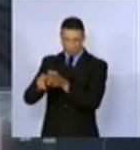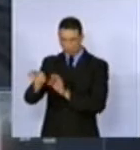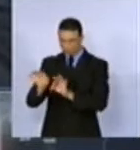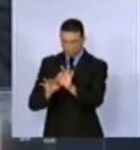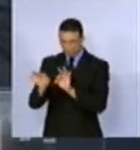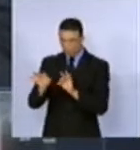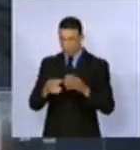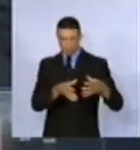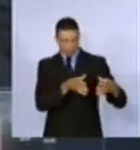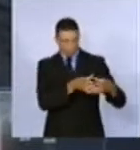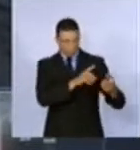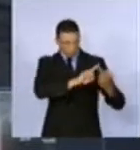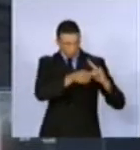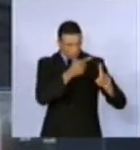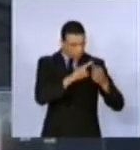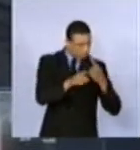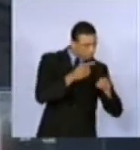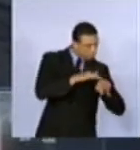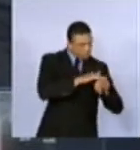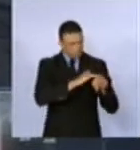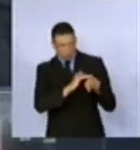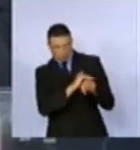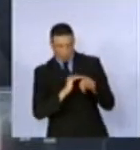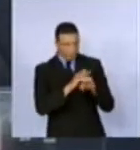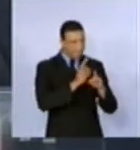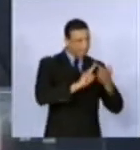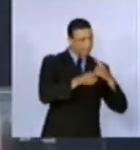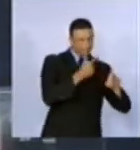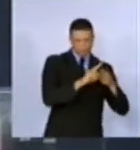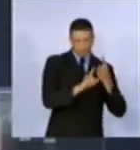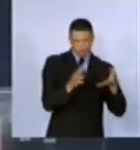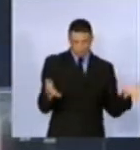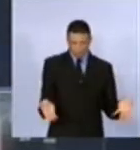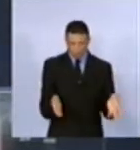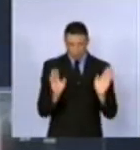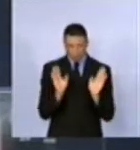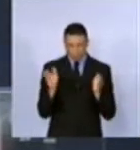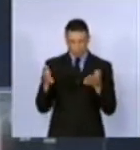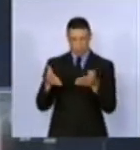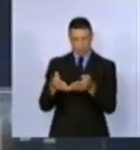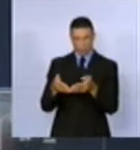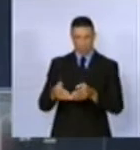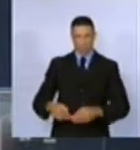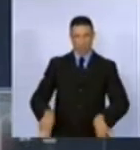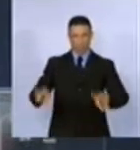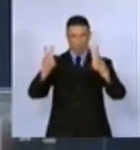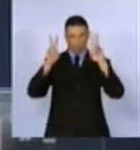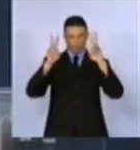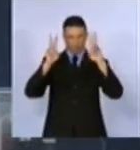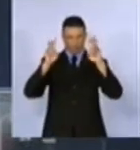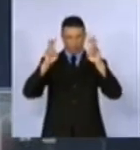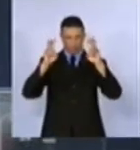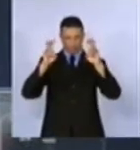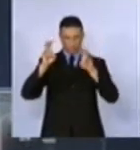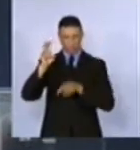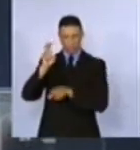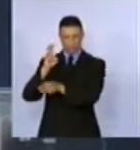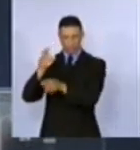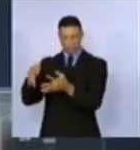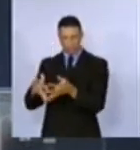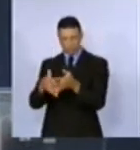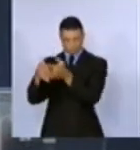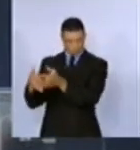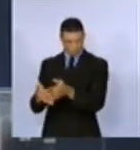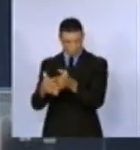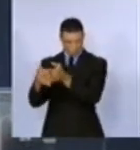conversas com setor e particularmente aqui falando sobre a questão ligada à a colheita mecanizada